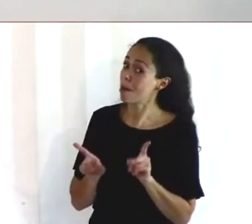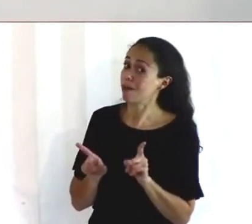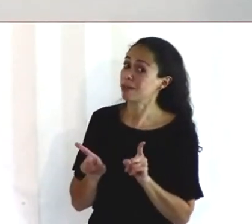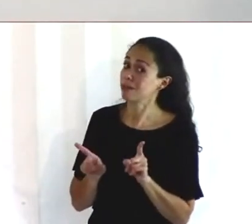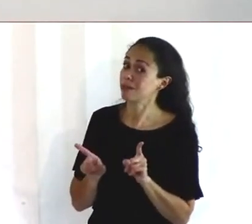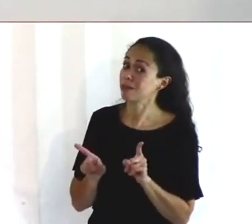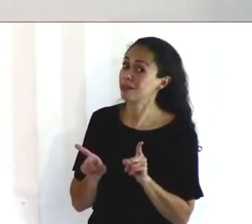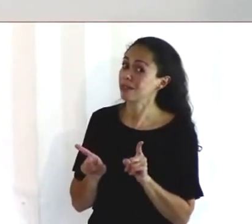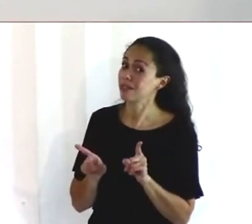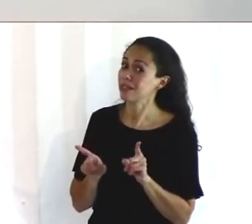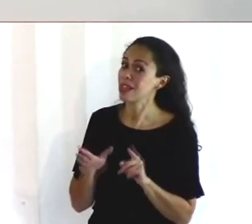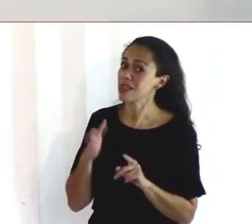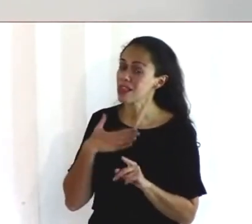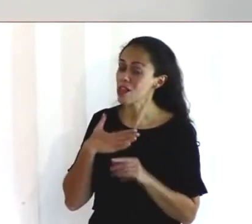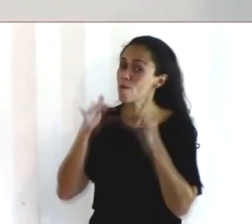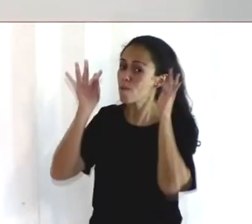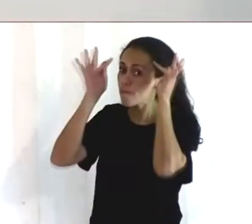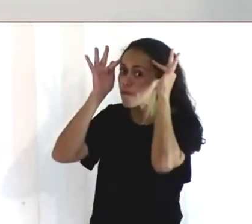igreja reformada são fiéis.